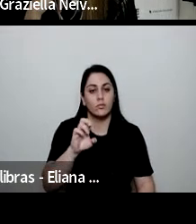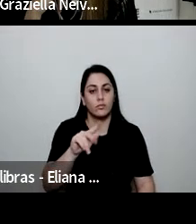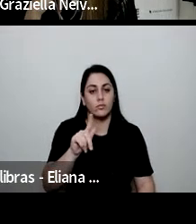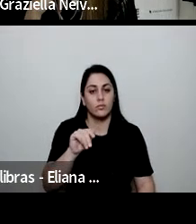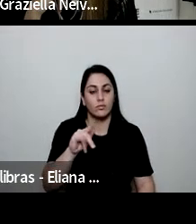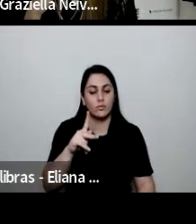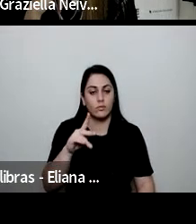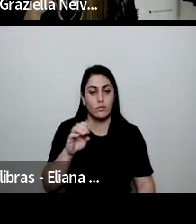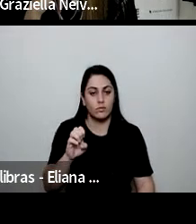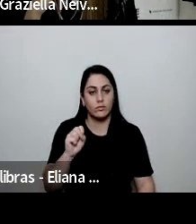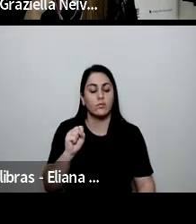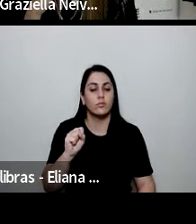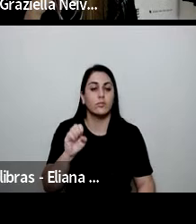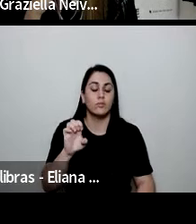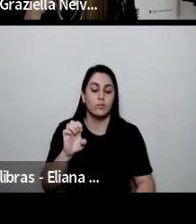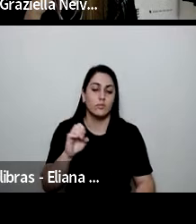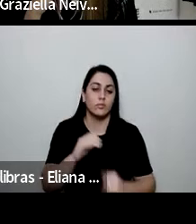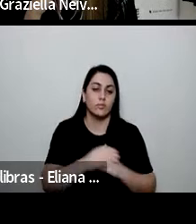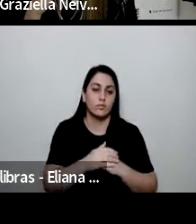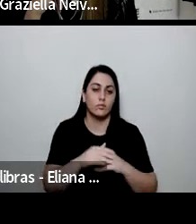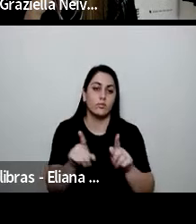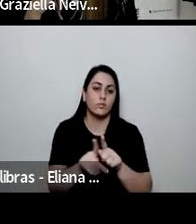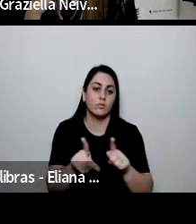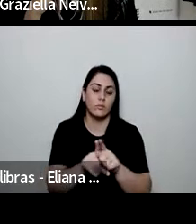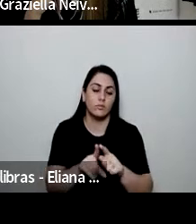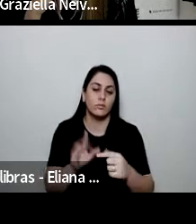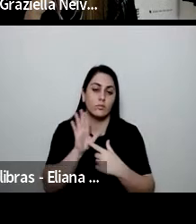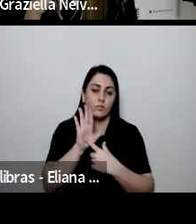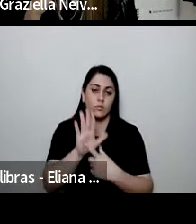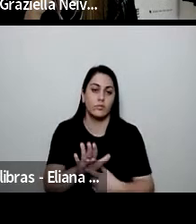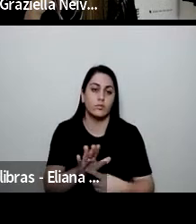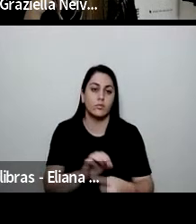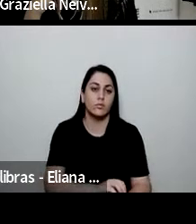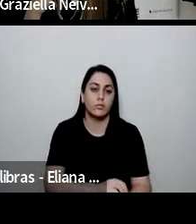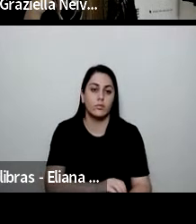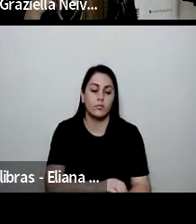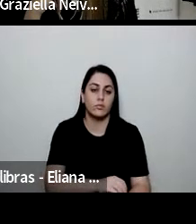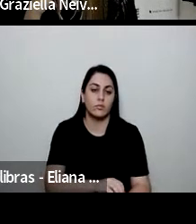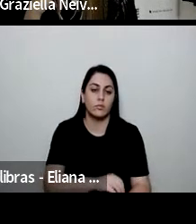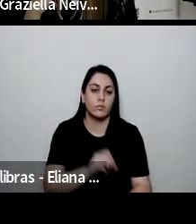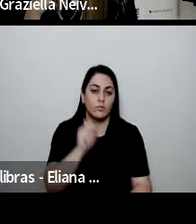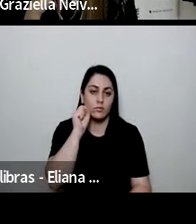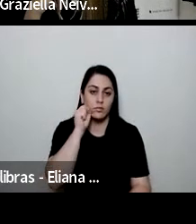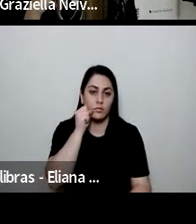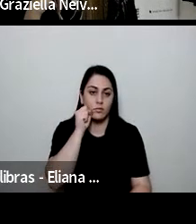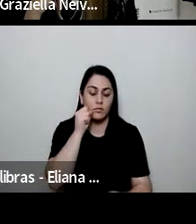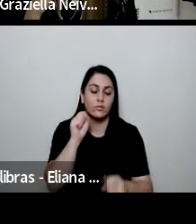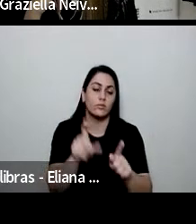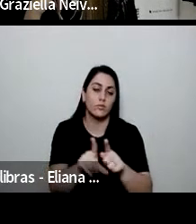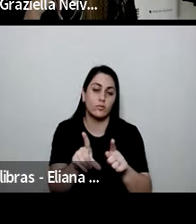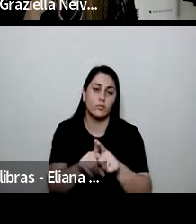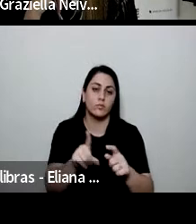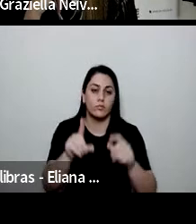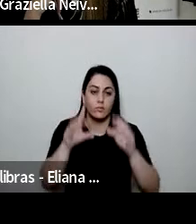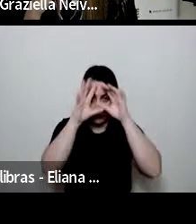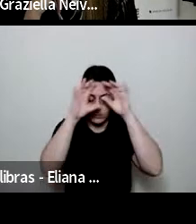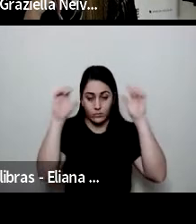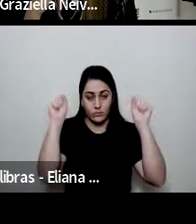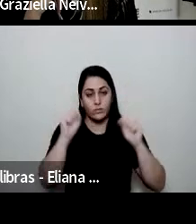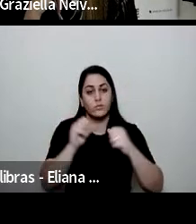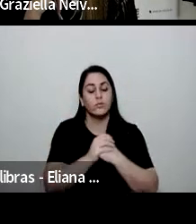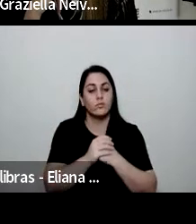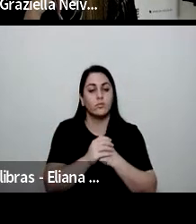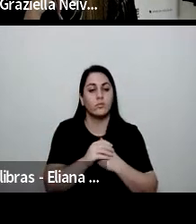trazido nas razões recursais naquele julgadores do Tribunal Regional Eleitoral de Sergipe houve